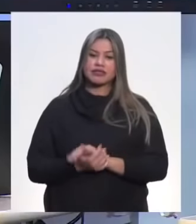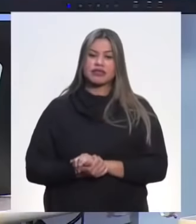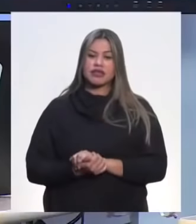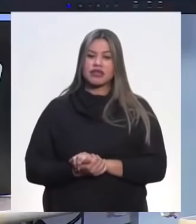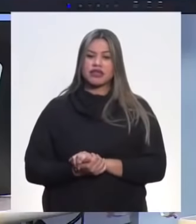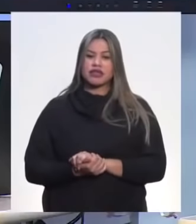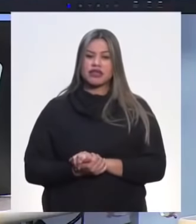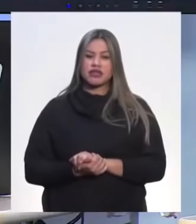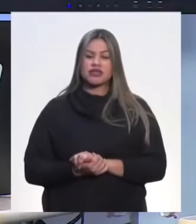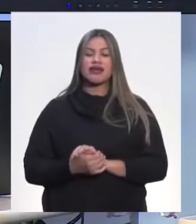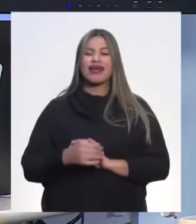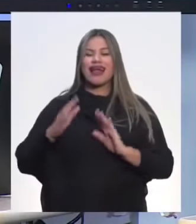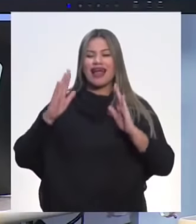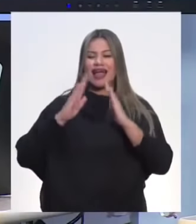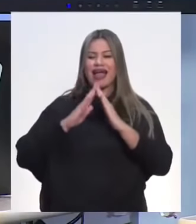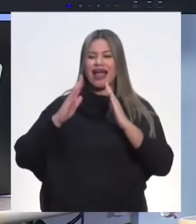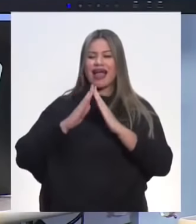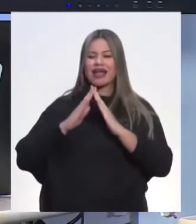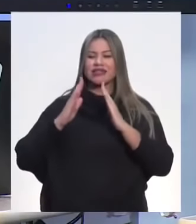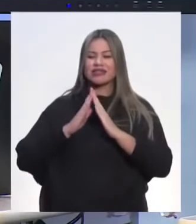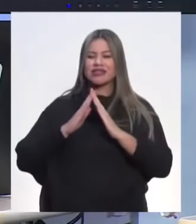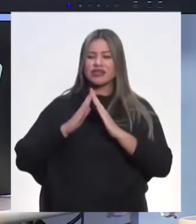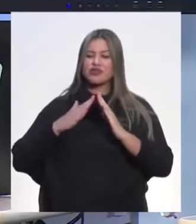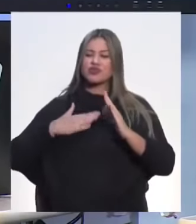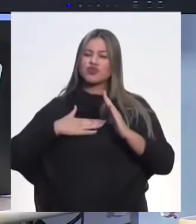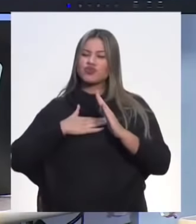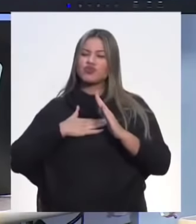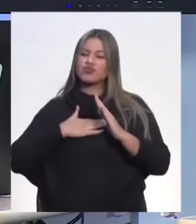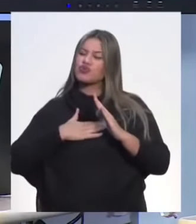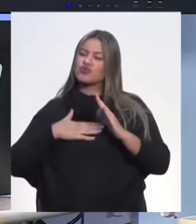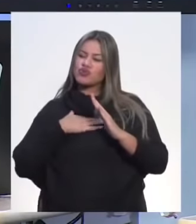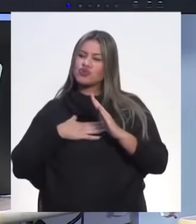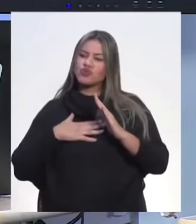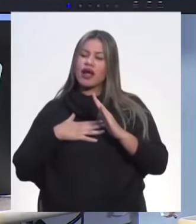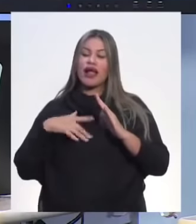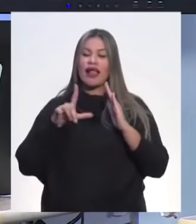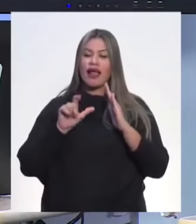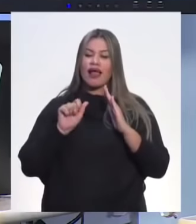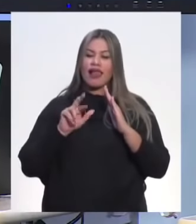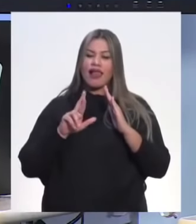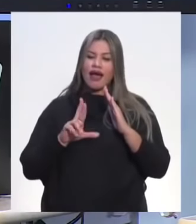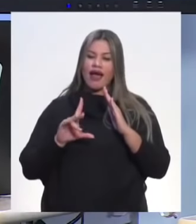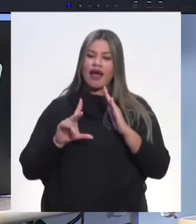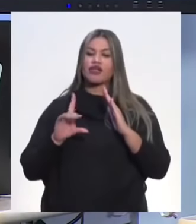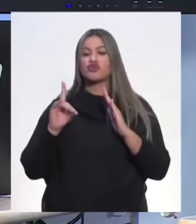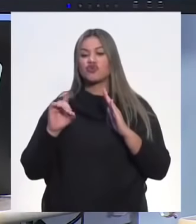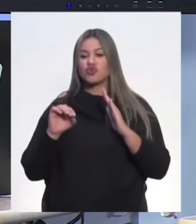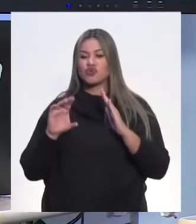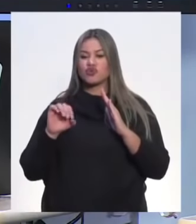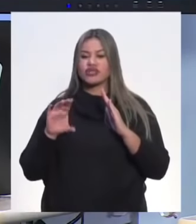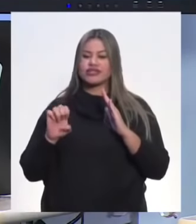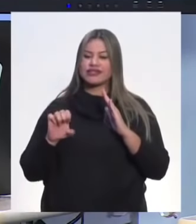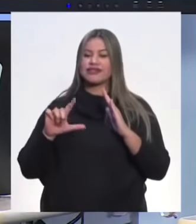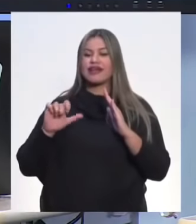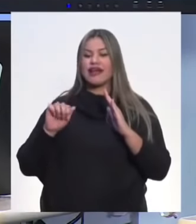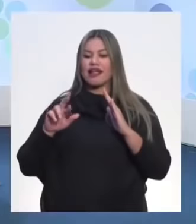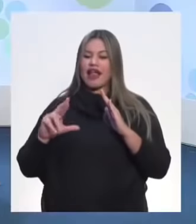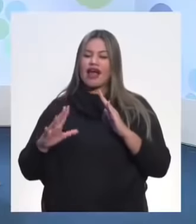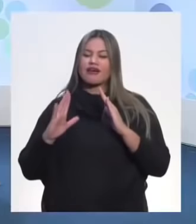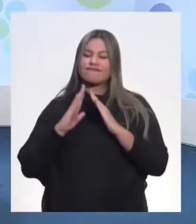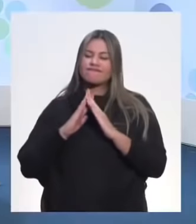tinha lá, lar, doce, lar, ops. É bem isso. O animal, primeiro que nós... invadimos, de certa forma, o ambiente do